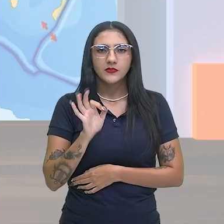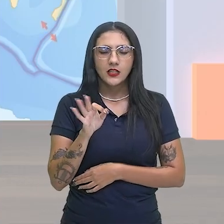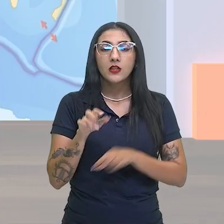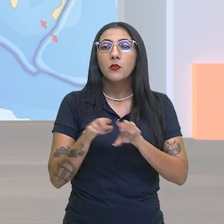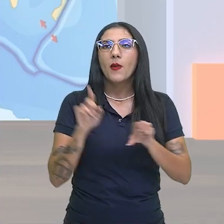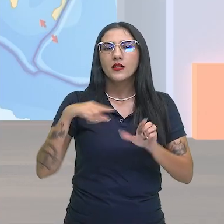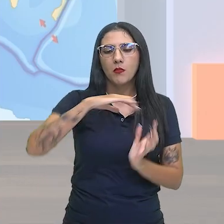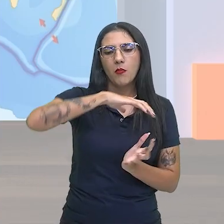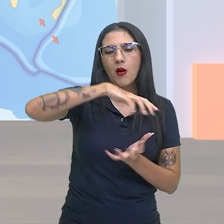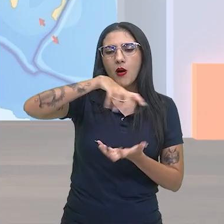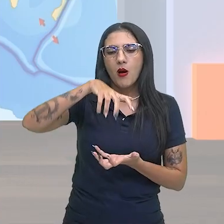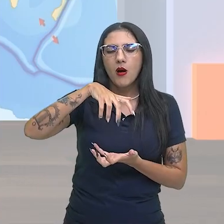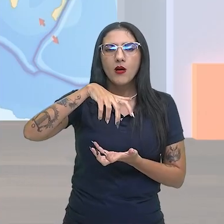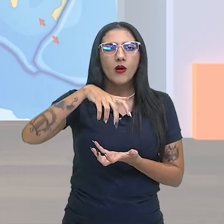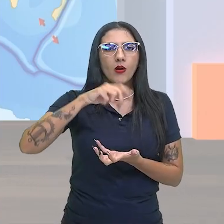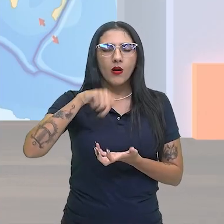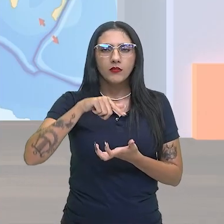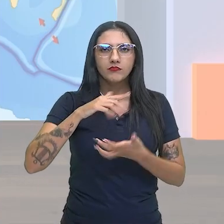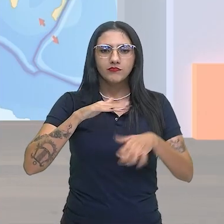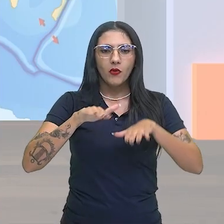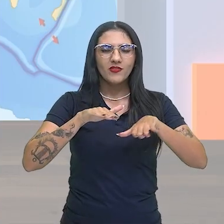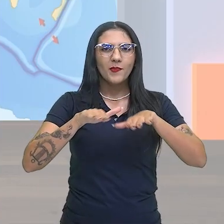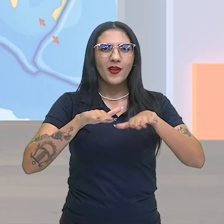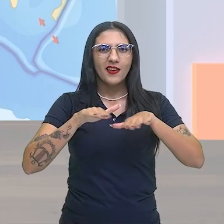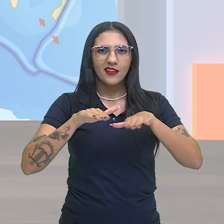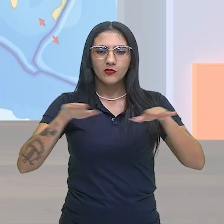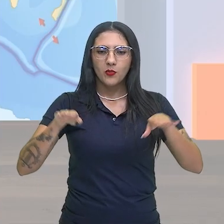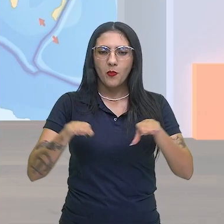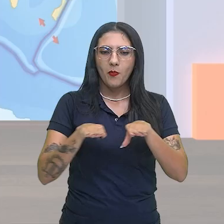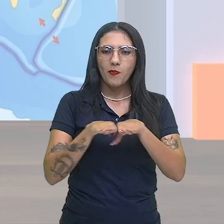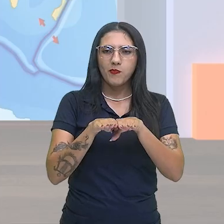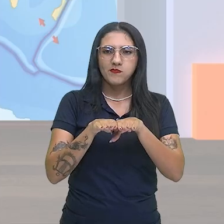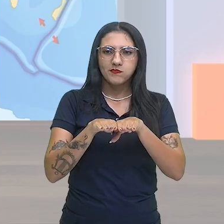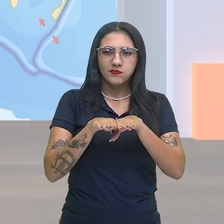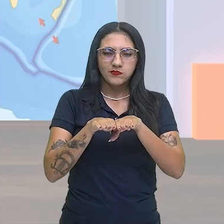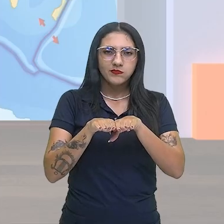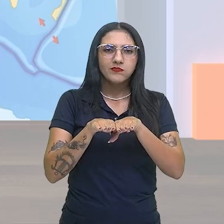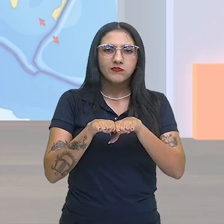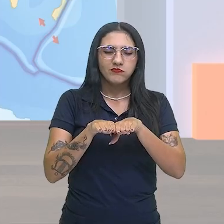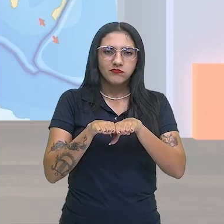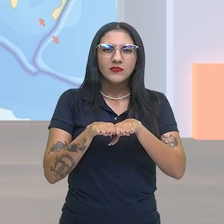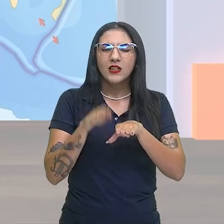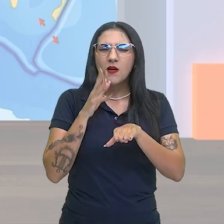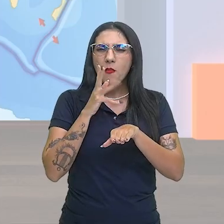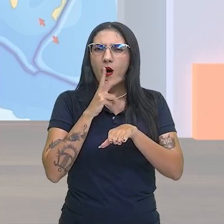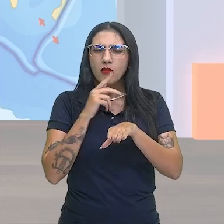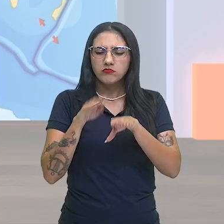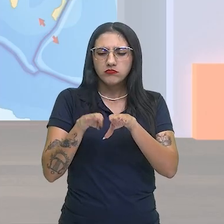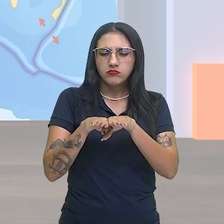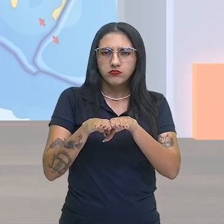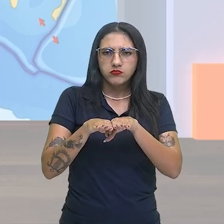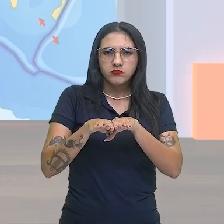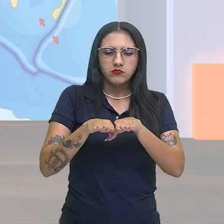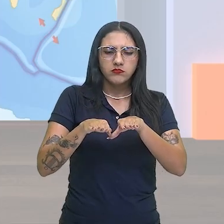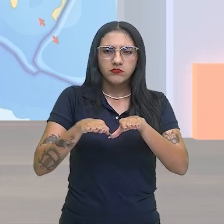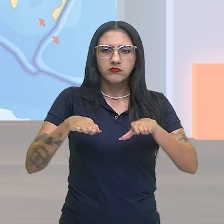movimentos das chamadas placas tectônicas que acontecem lá no interior do nosso planeta, né? Você tem então esses continentes se